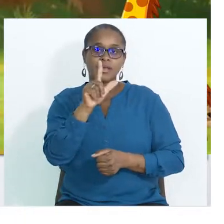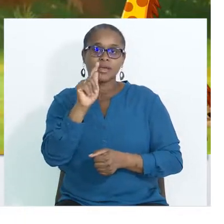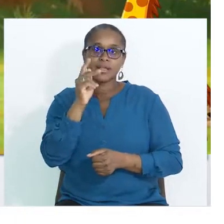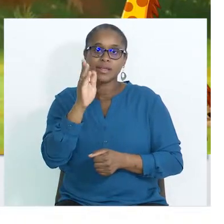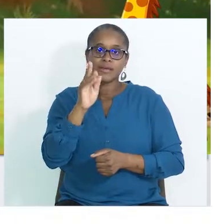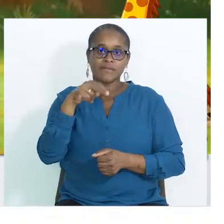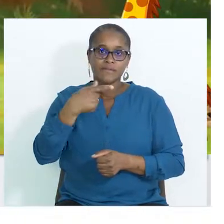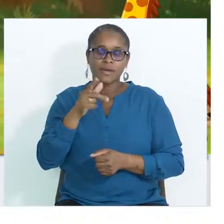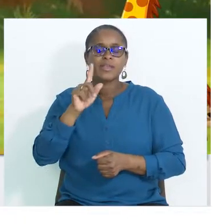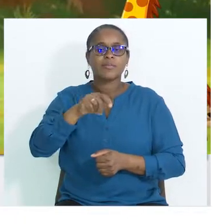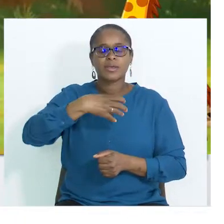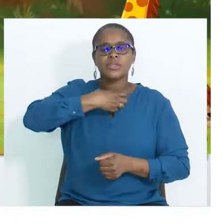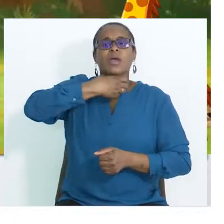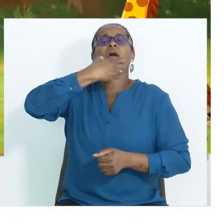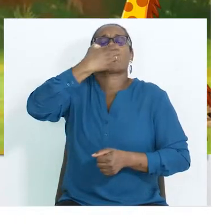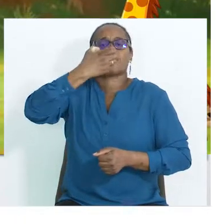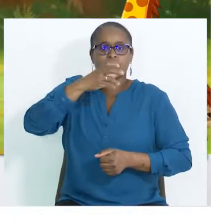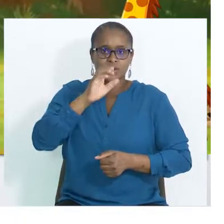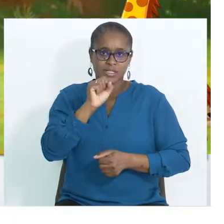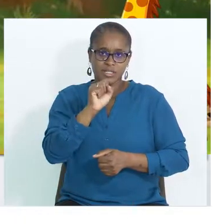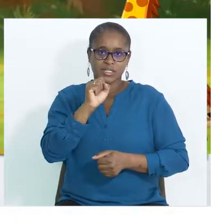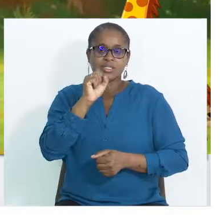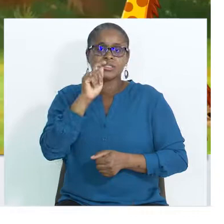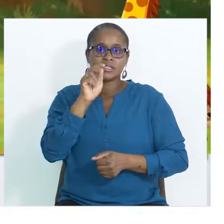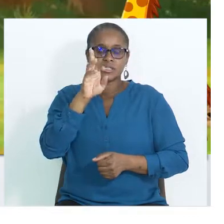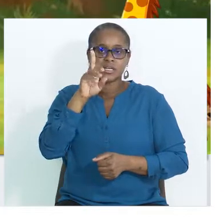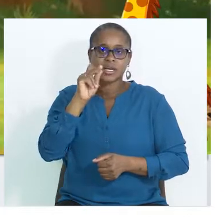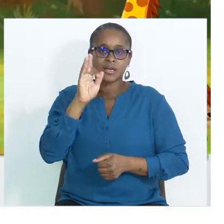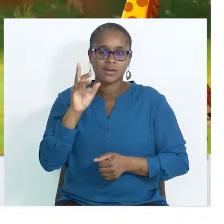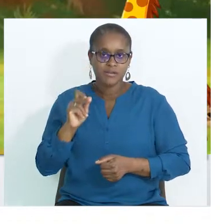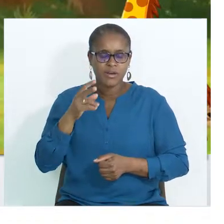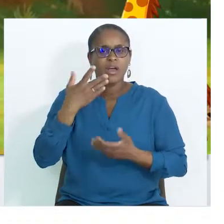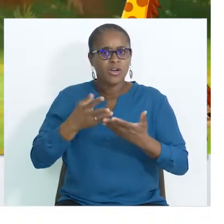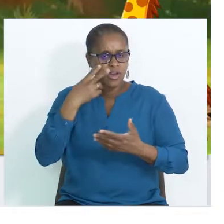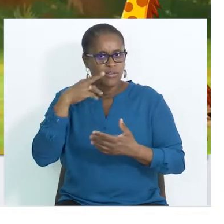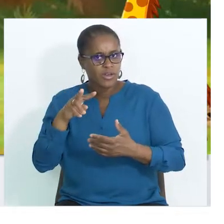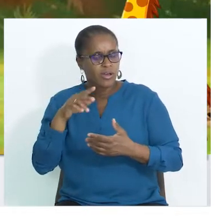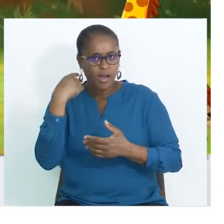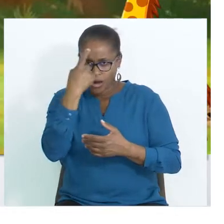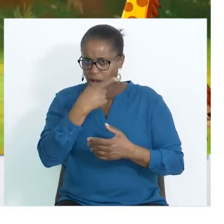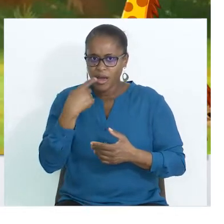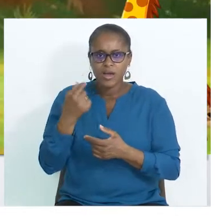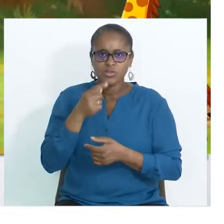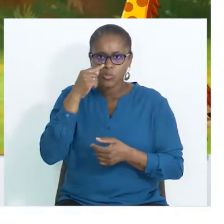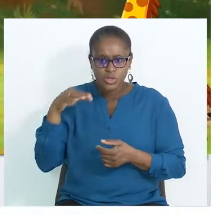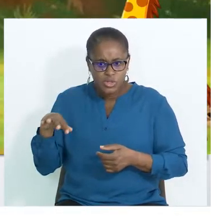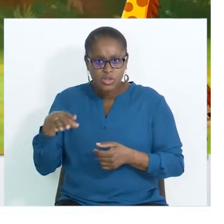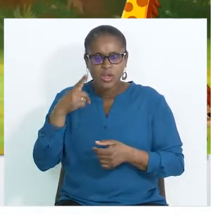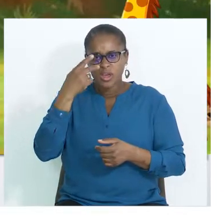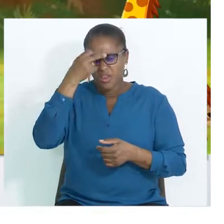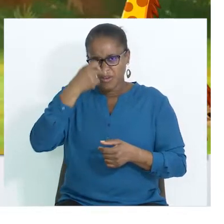EA girafa agora Vejam Só a cara do miúdo ele ficou